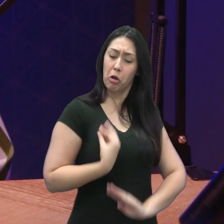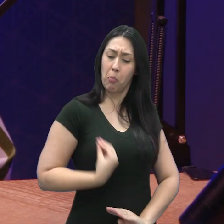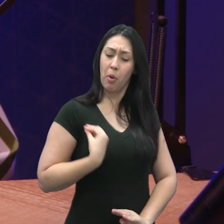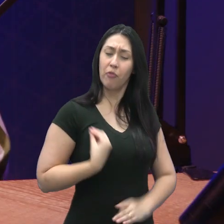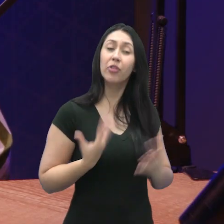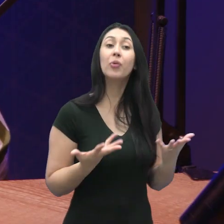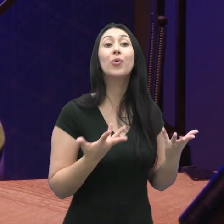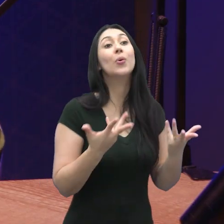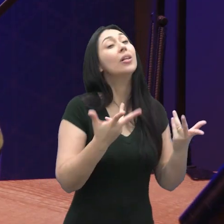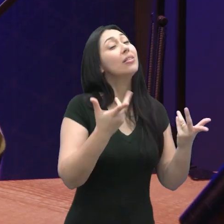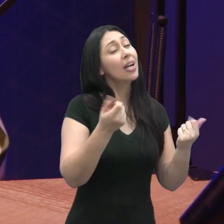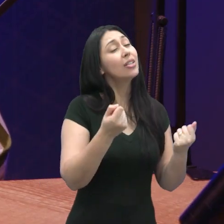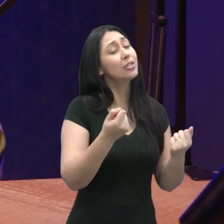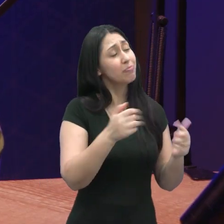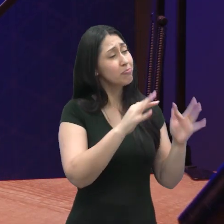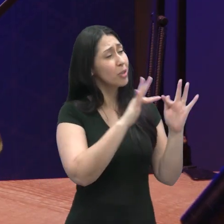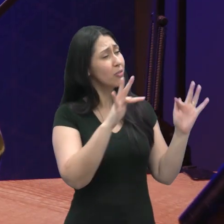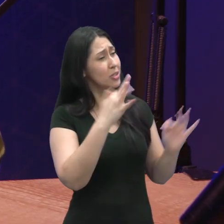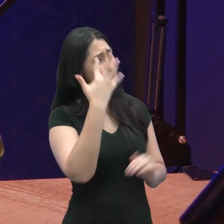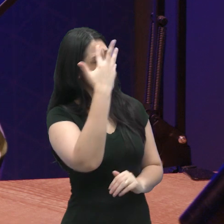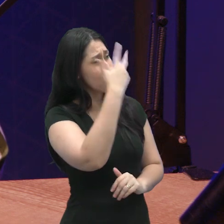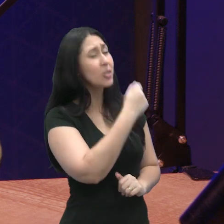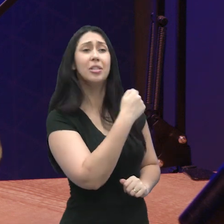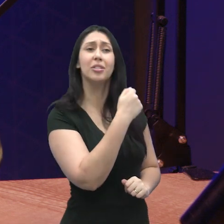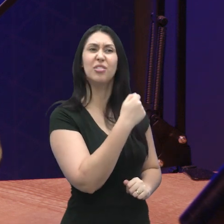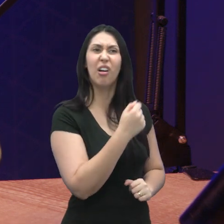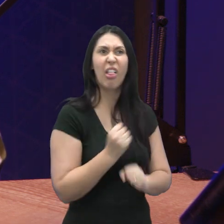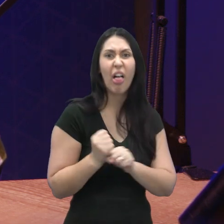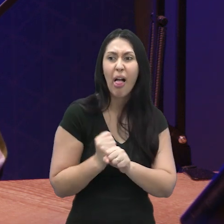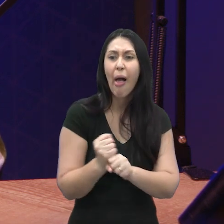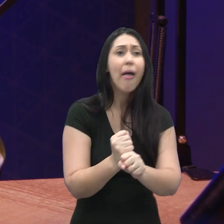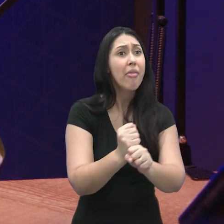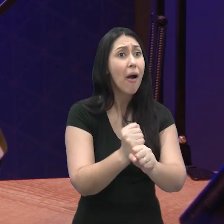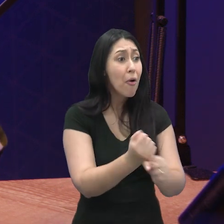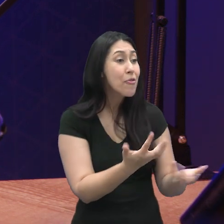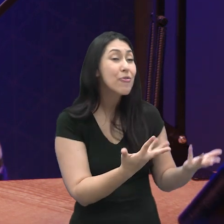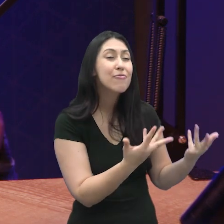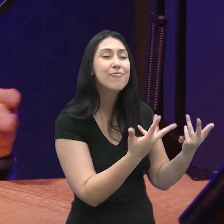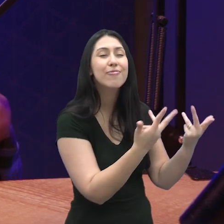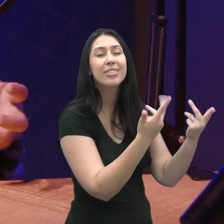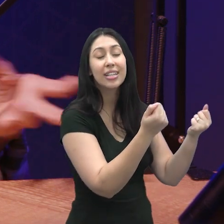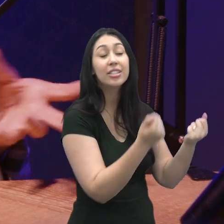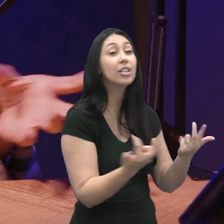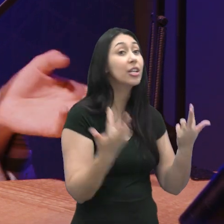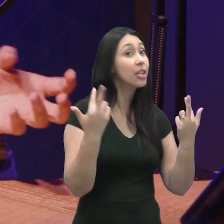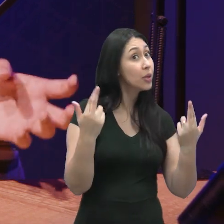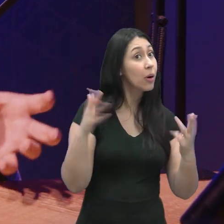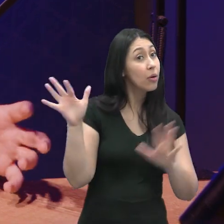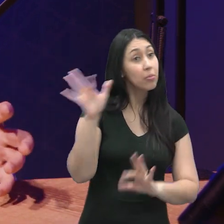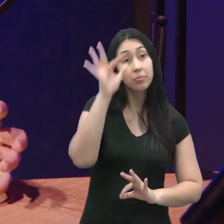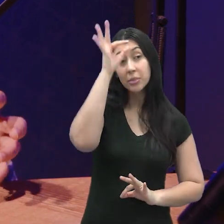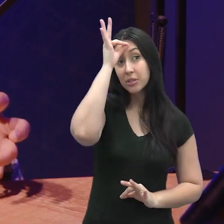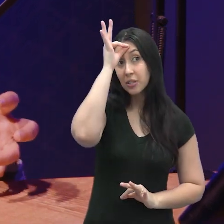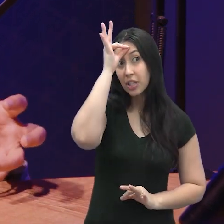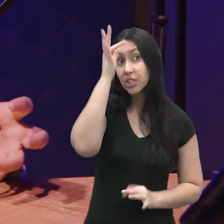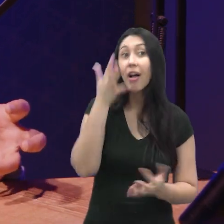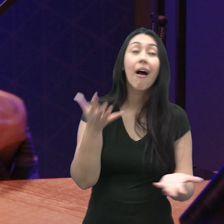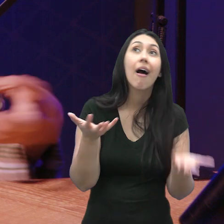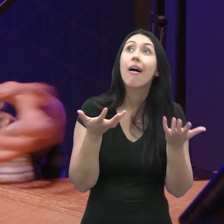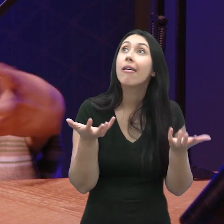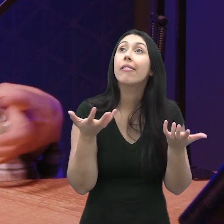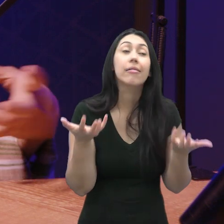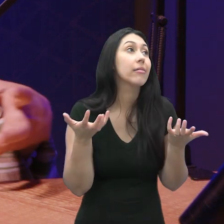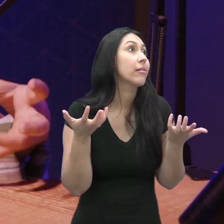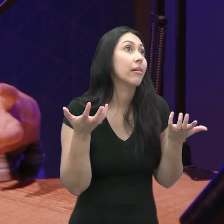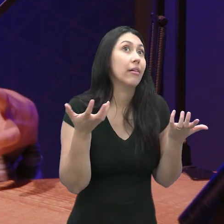mais vida aos dias. Achei essa frase muito bonita. Mais vida aos dias e não mais dias à vida. Então, assim, igual a Elizabeth Spar com A Substância, ela quer